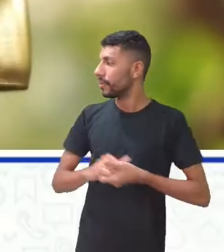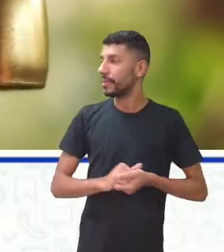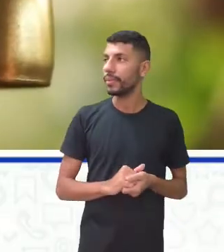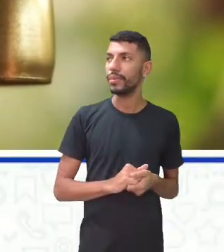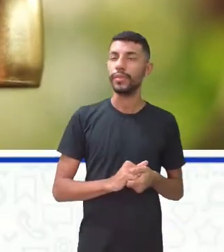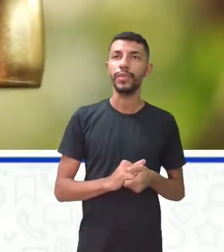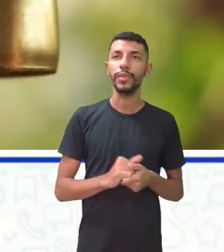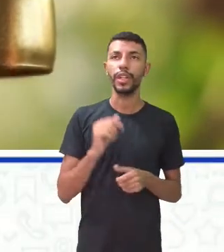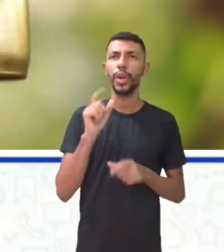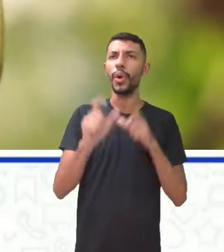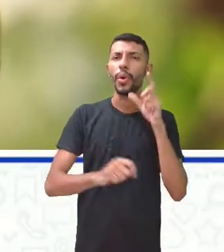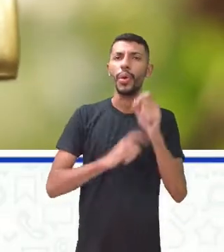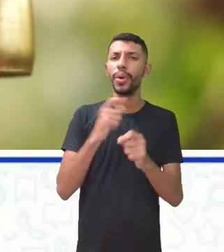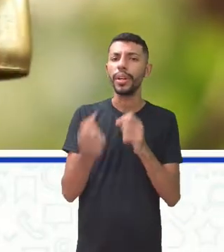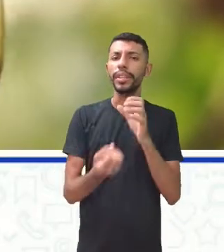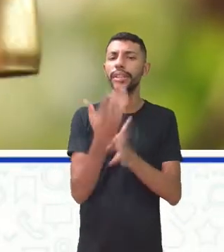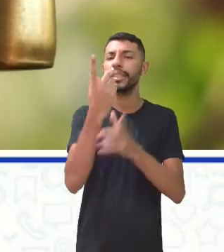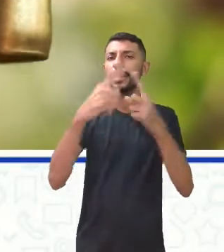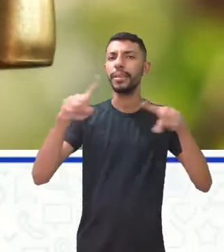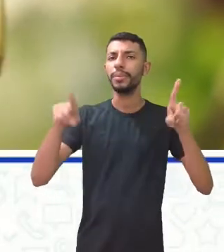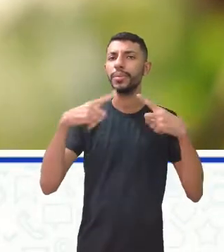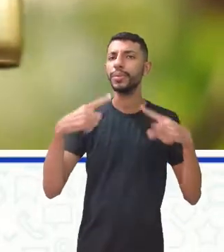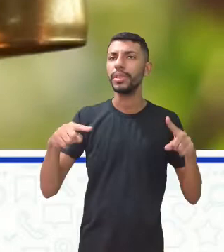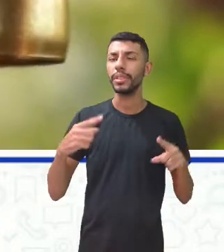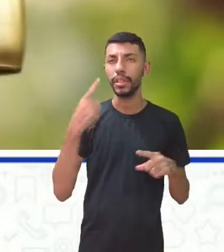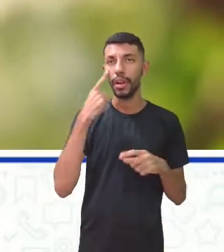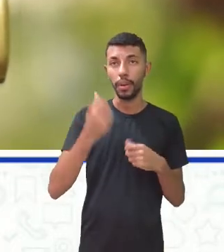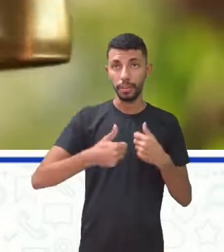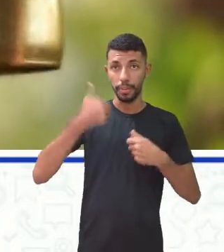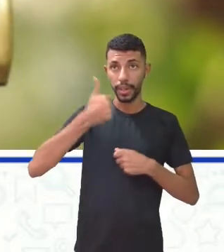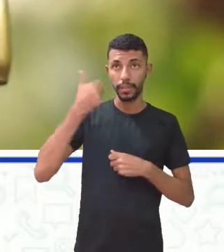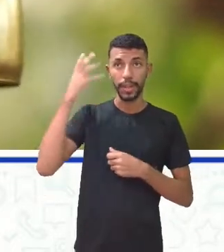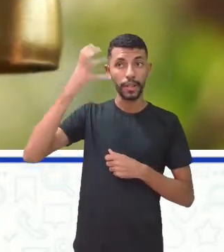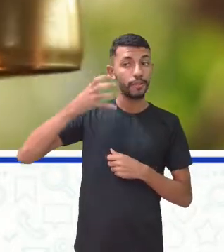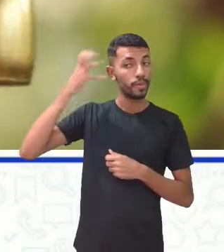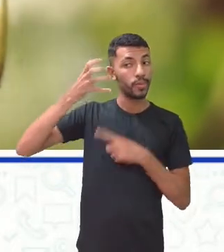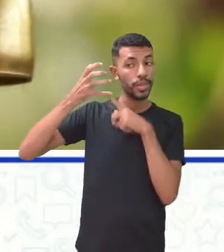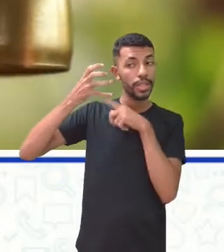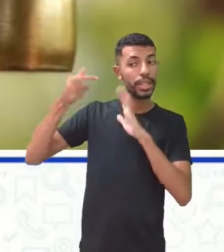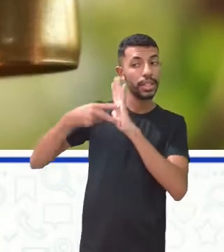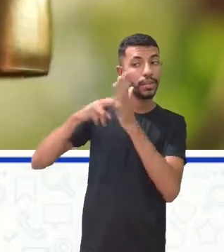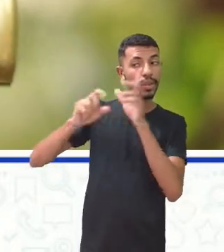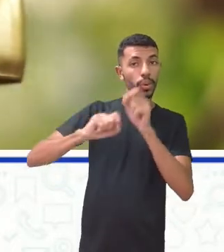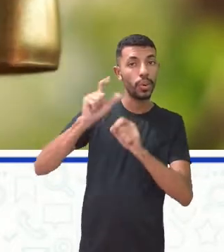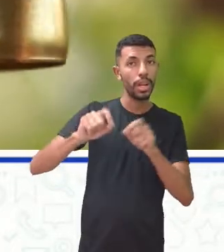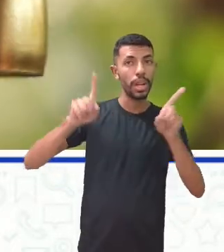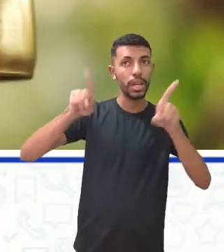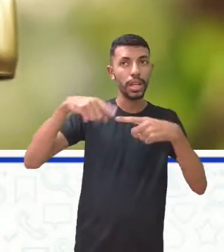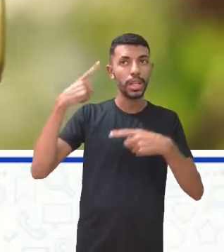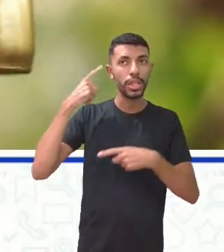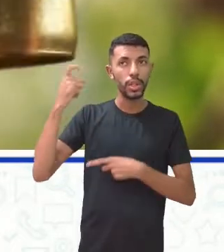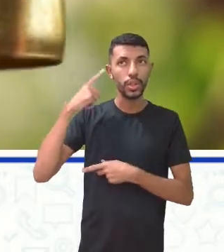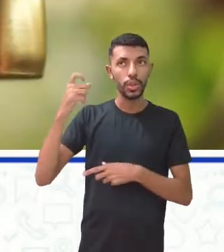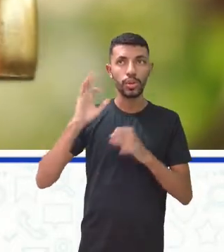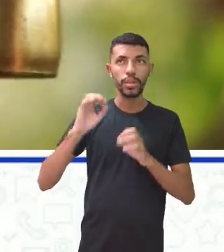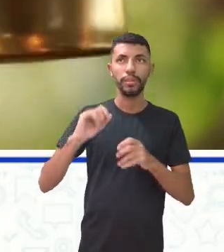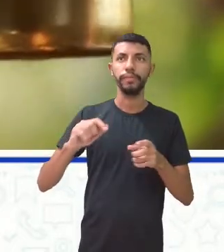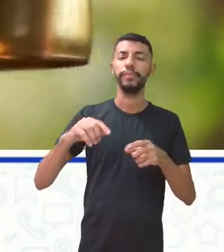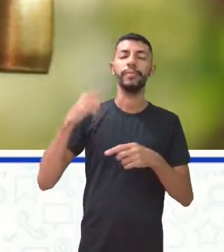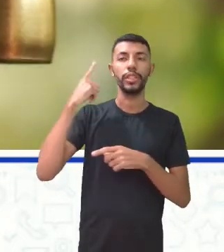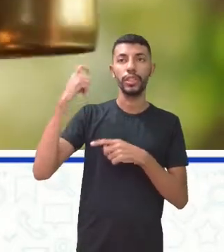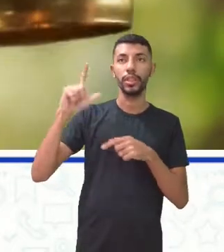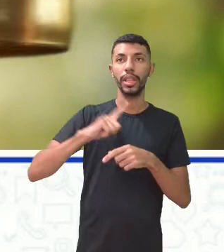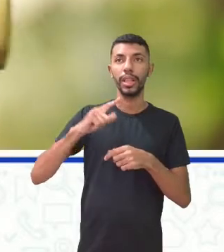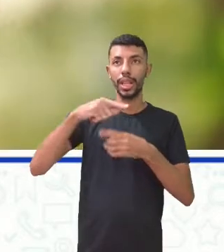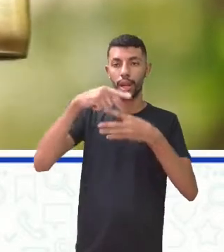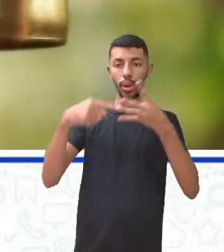feita a música? Bom, primeiro, a gente tem que pensar que música é som, tá? E o som, ele tem 4